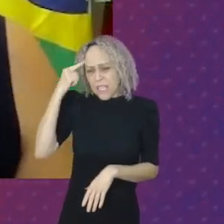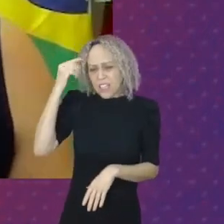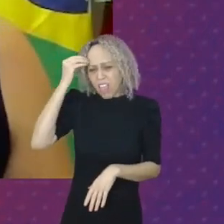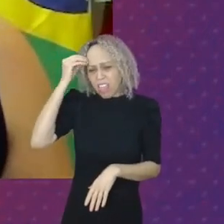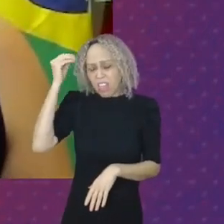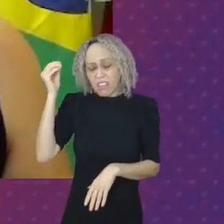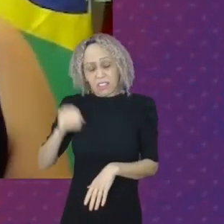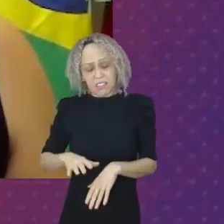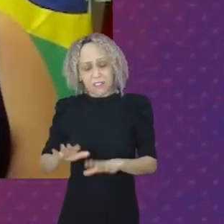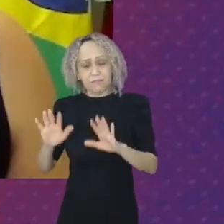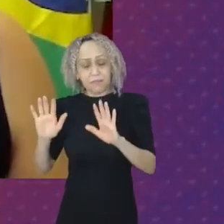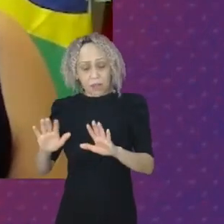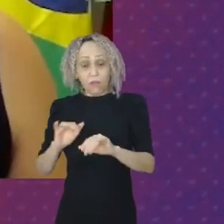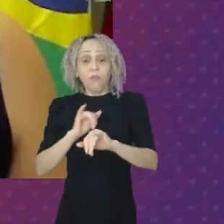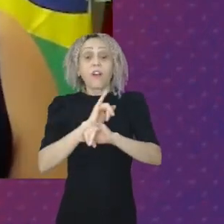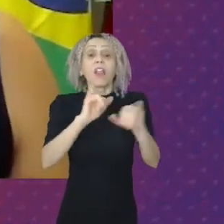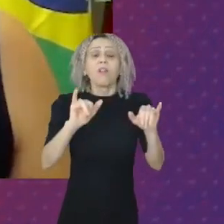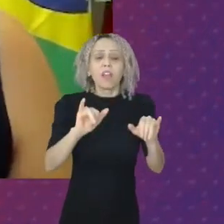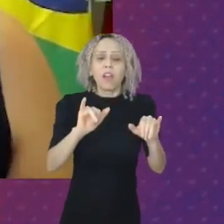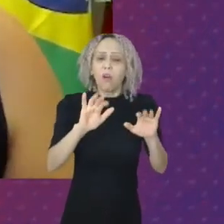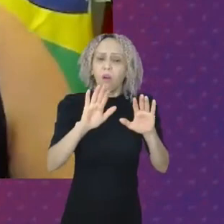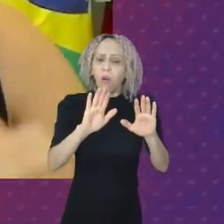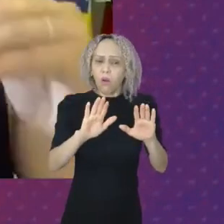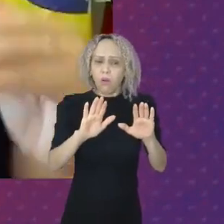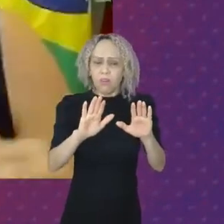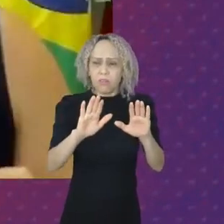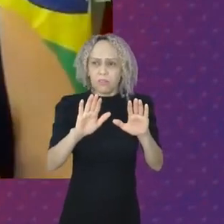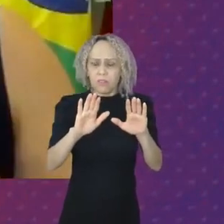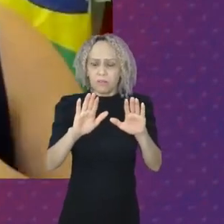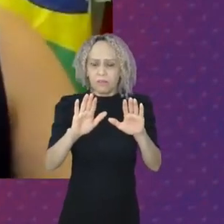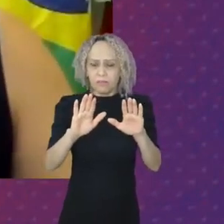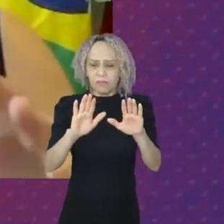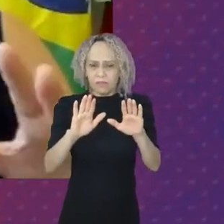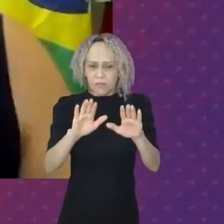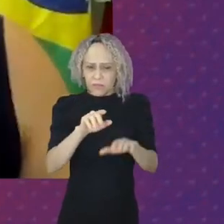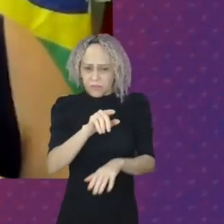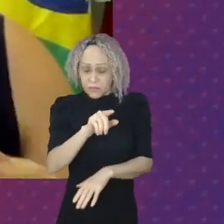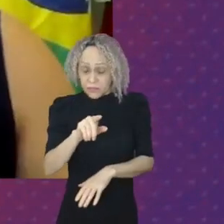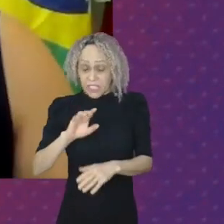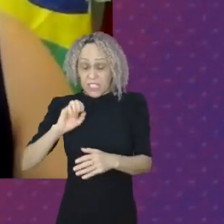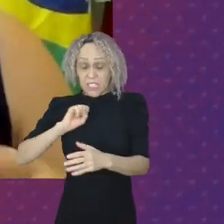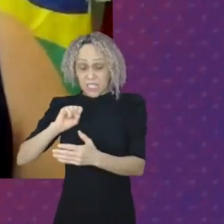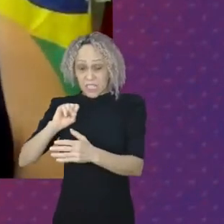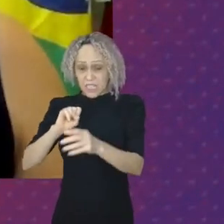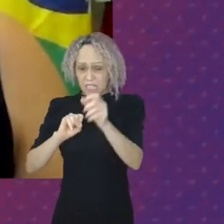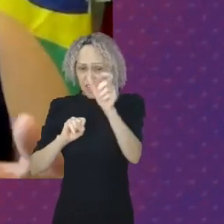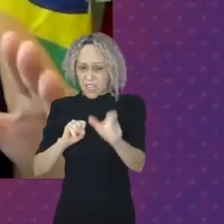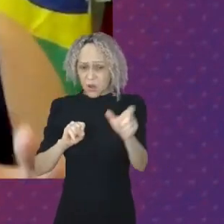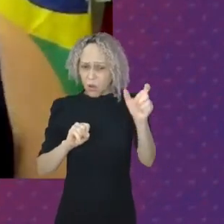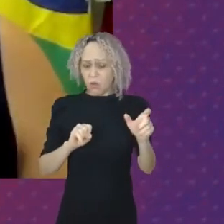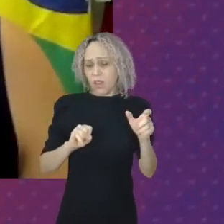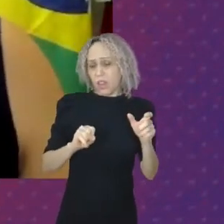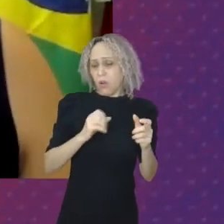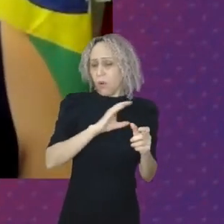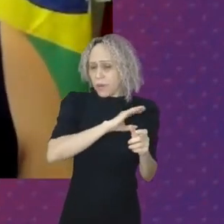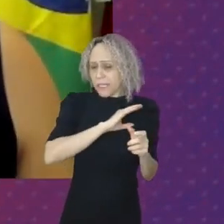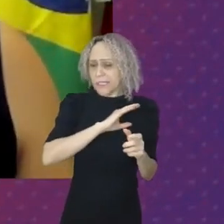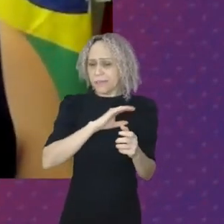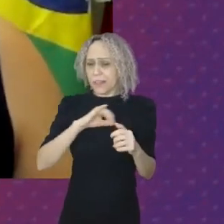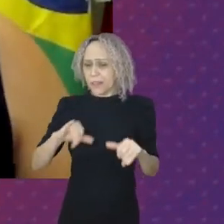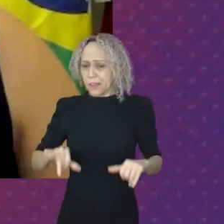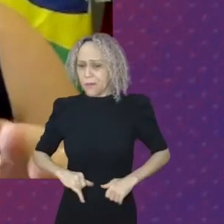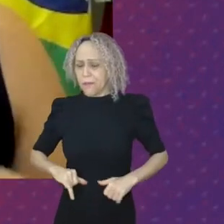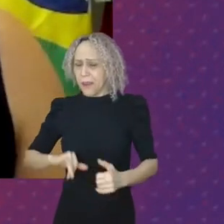procurar para se colocar à disposição de ocupar esse espaço, que essas ameaças, esse contexto que nós estamos vivendo